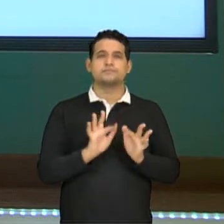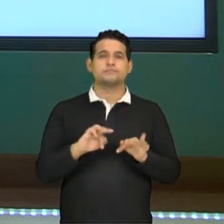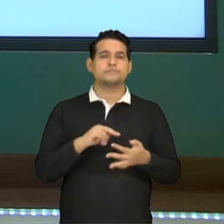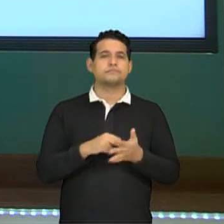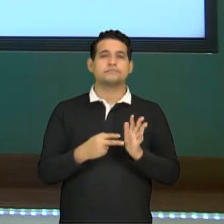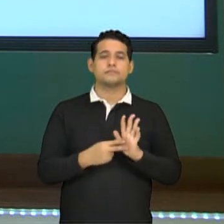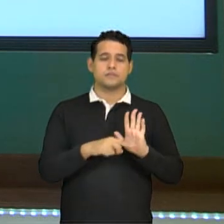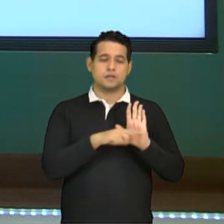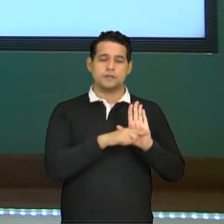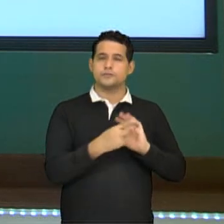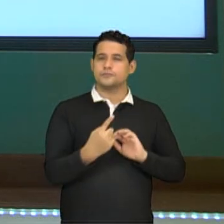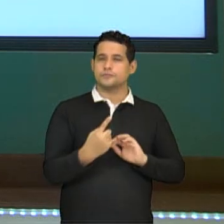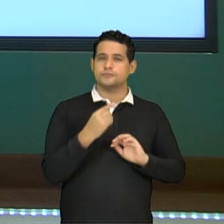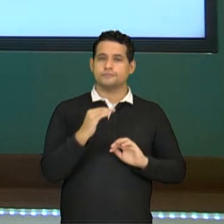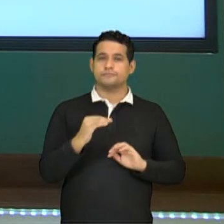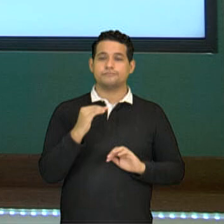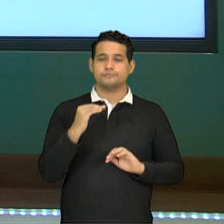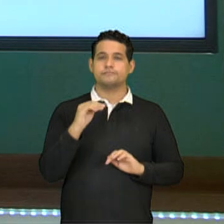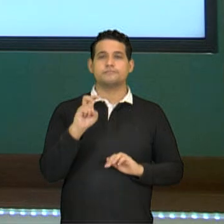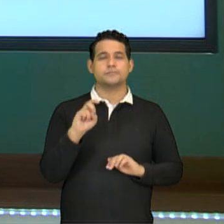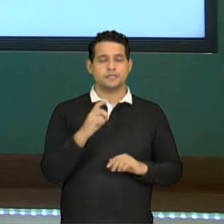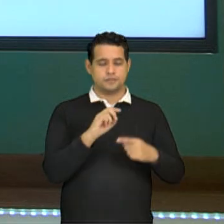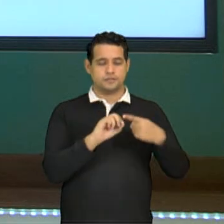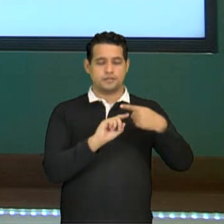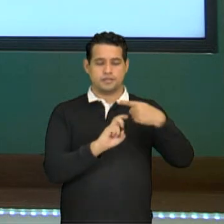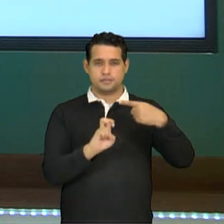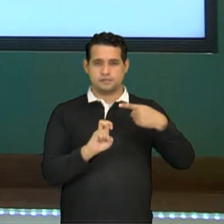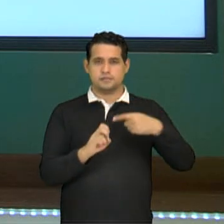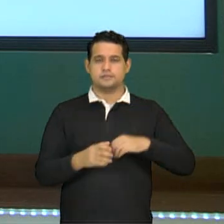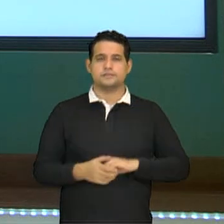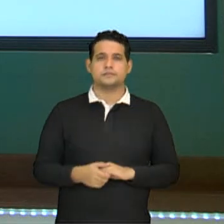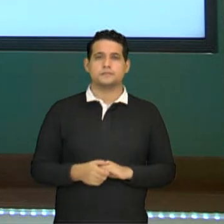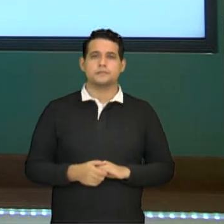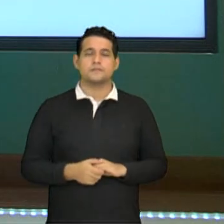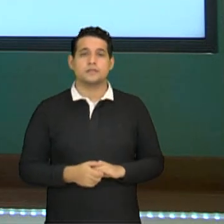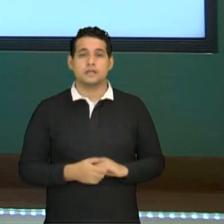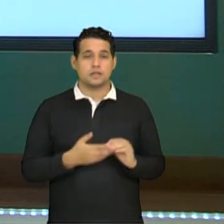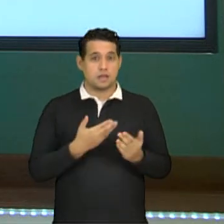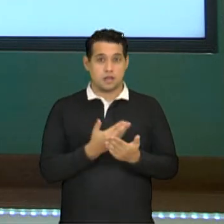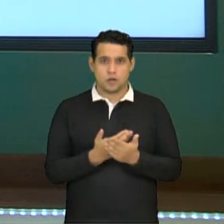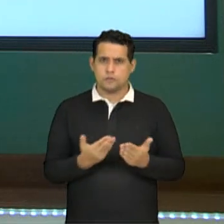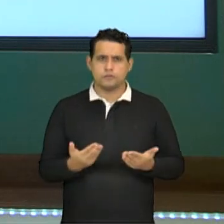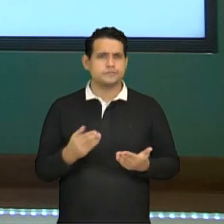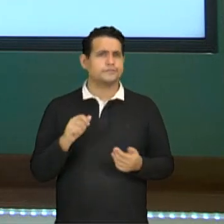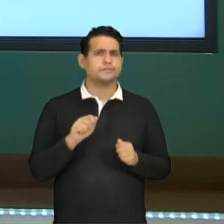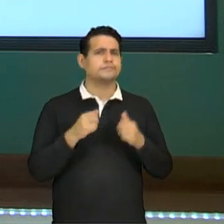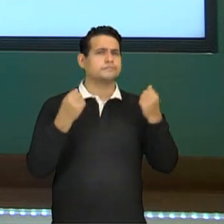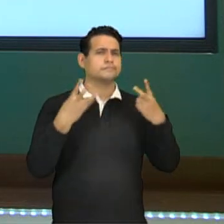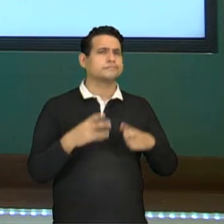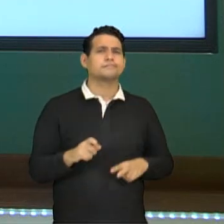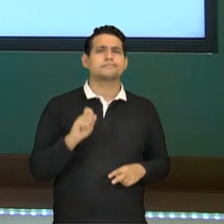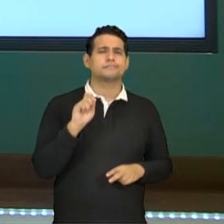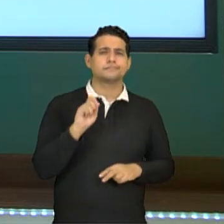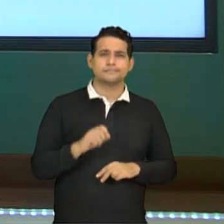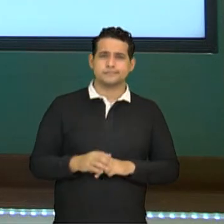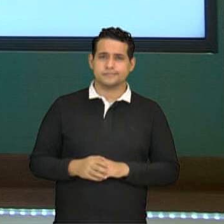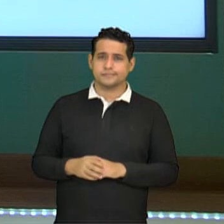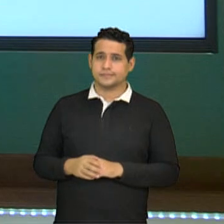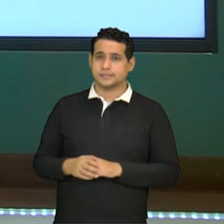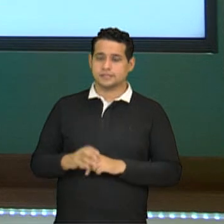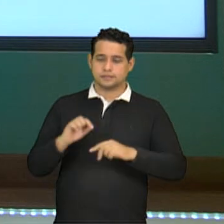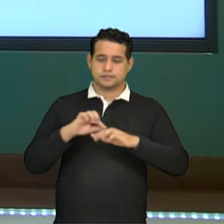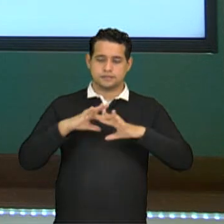final, menos 1 sobre 15, ok? Então, na aula de hoje, falamos sobre